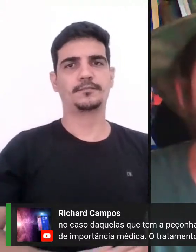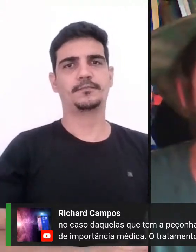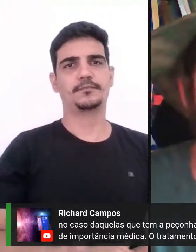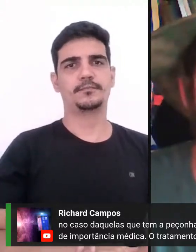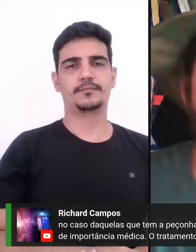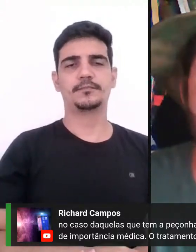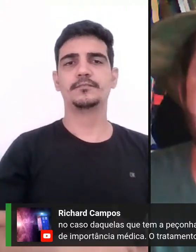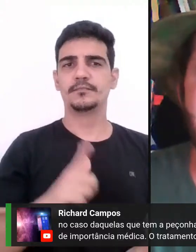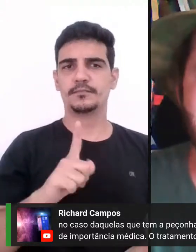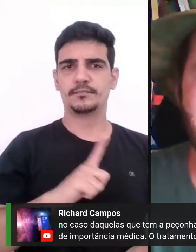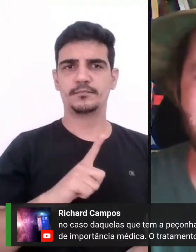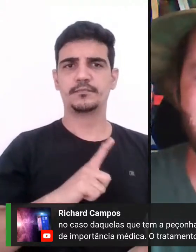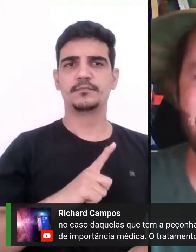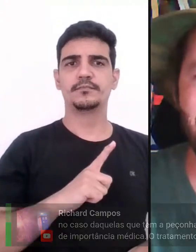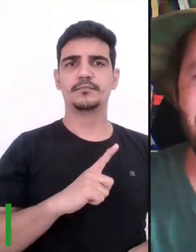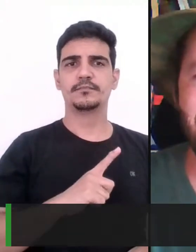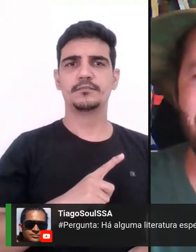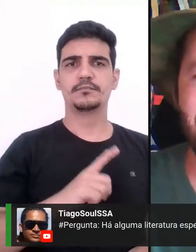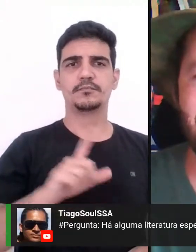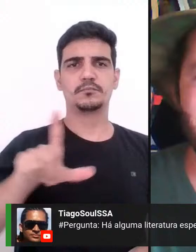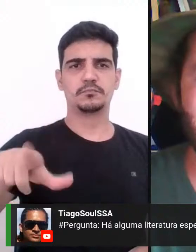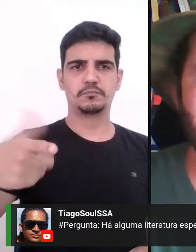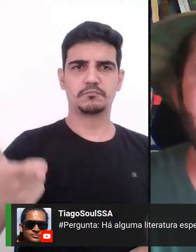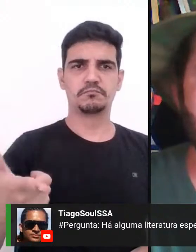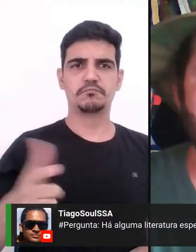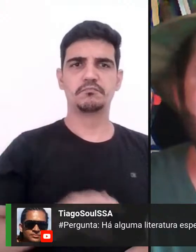Mais alguma pergunta?